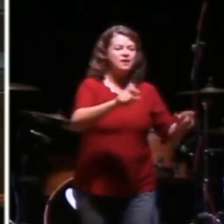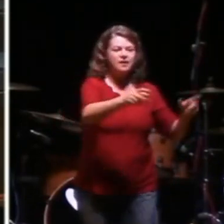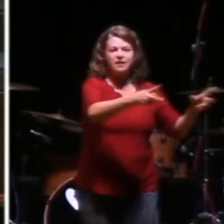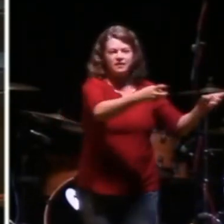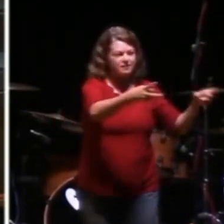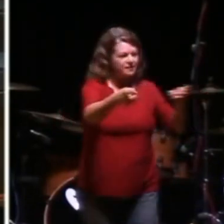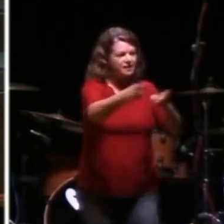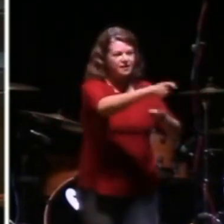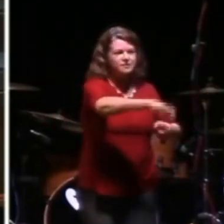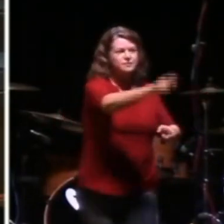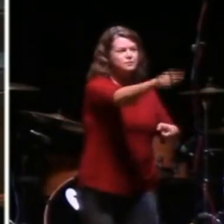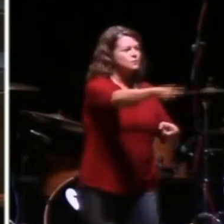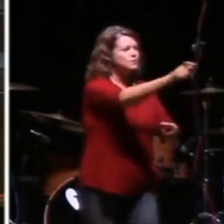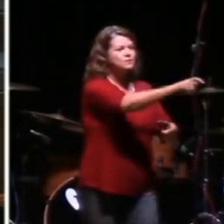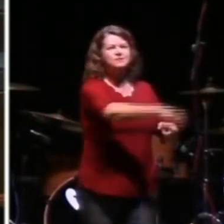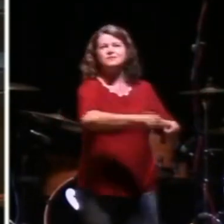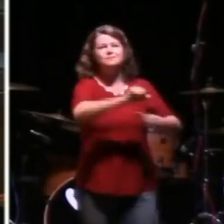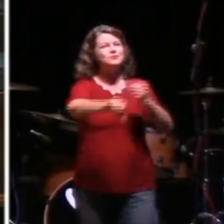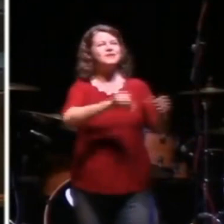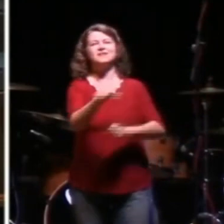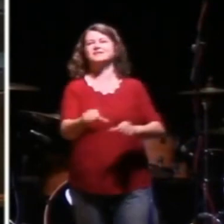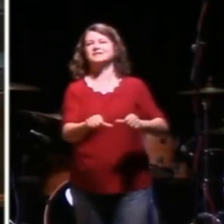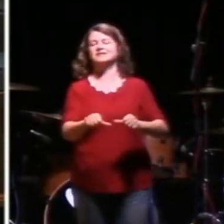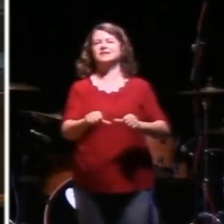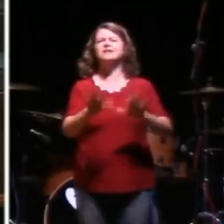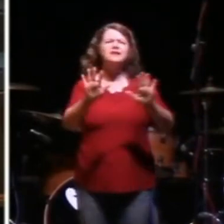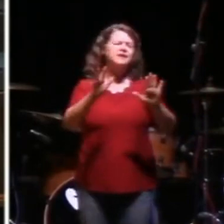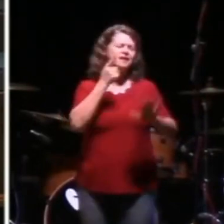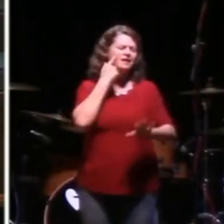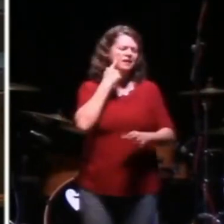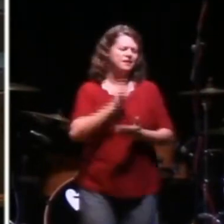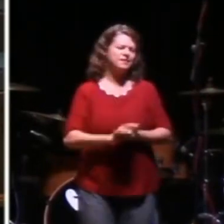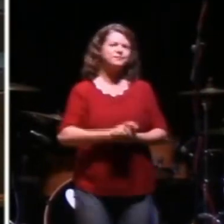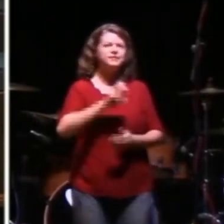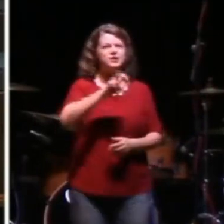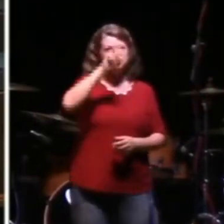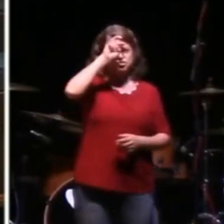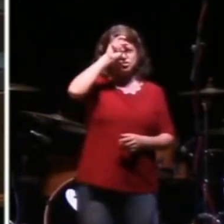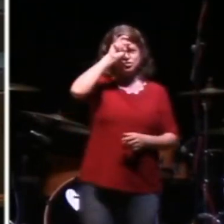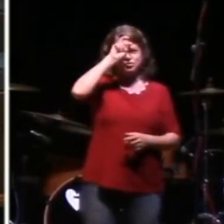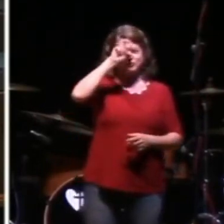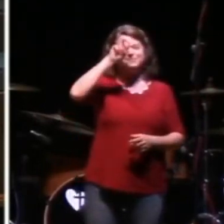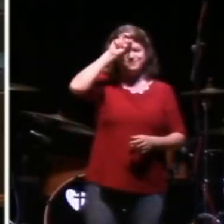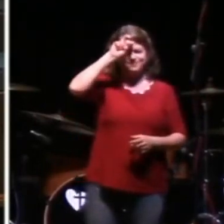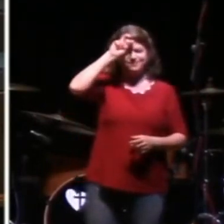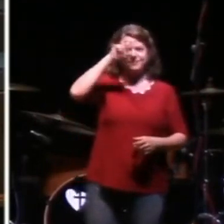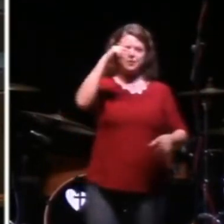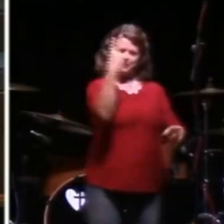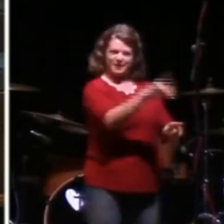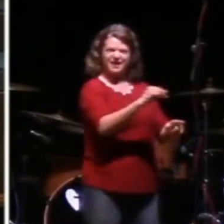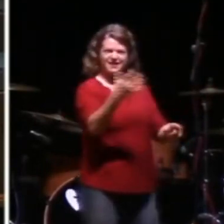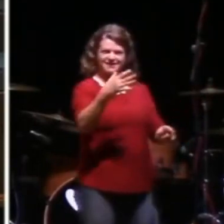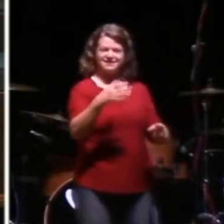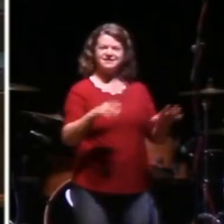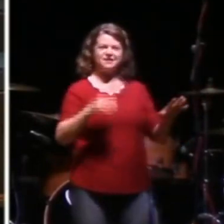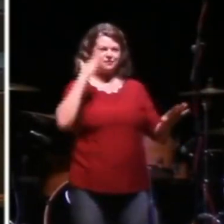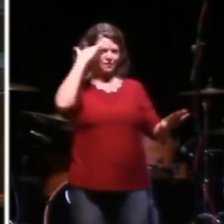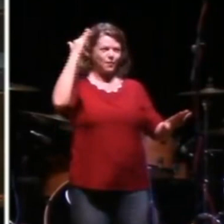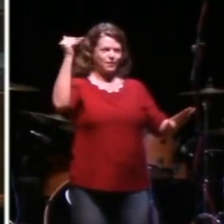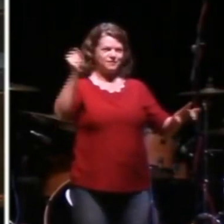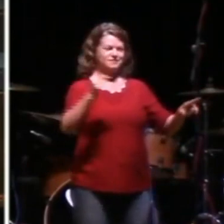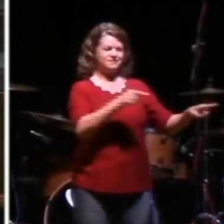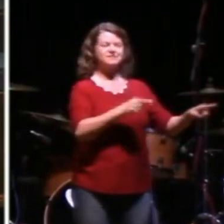e as pragas do egito antes da páscoa tinha um objetivo o objetivo era